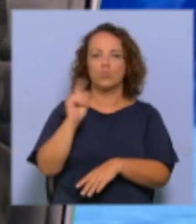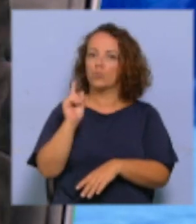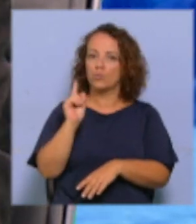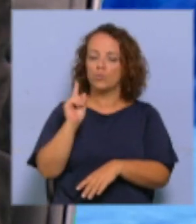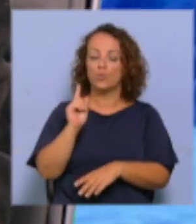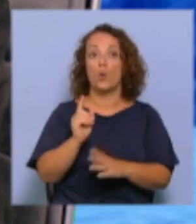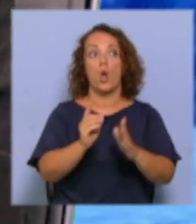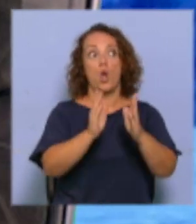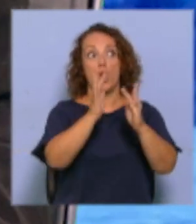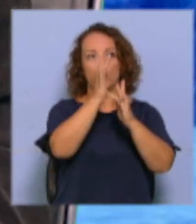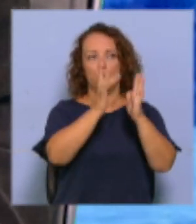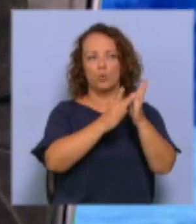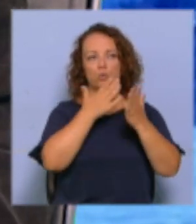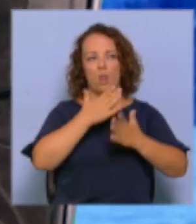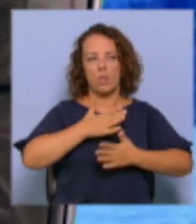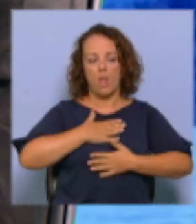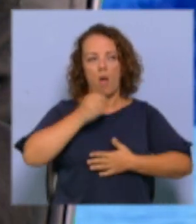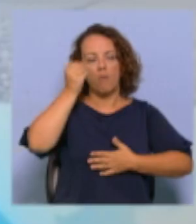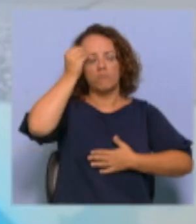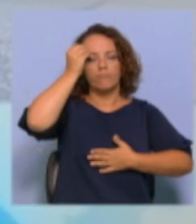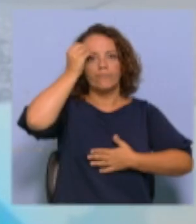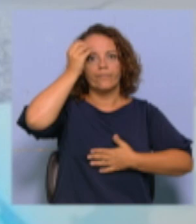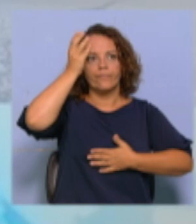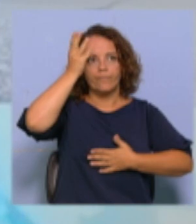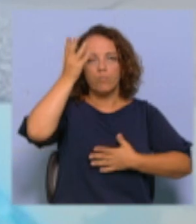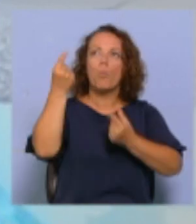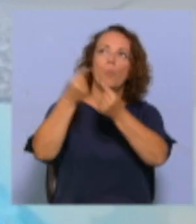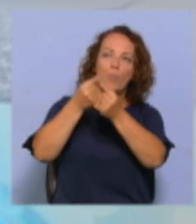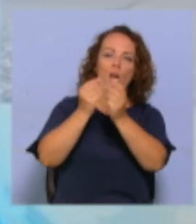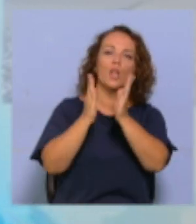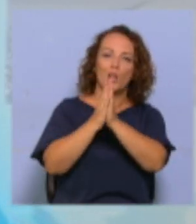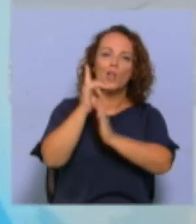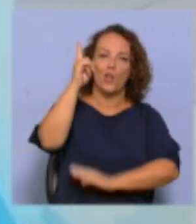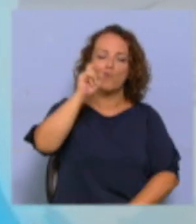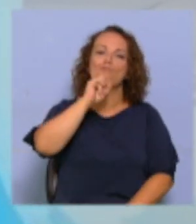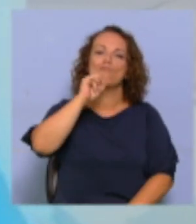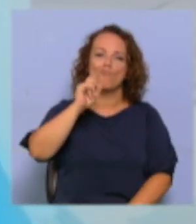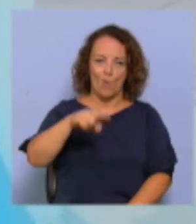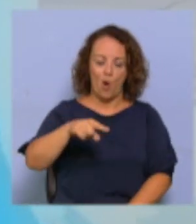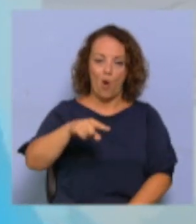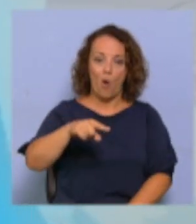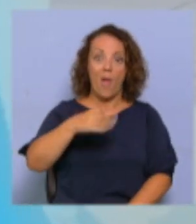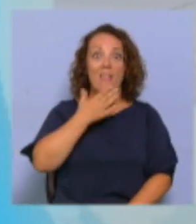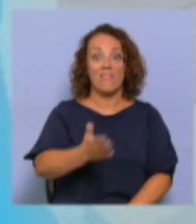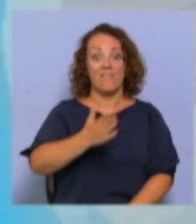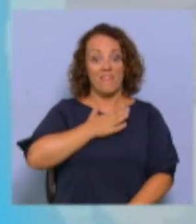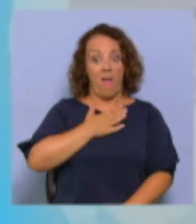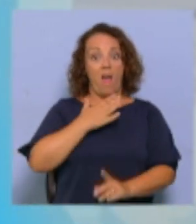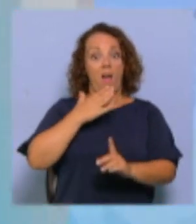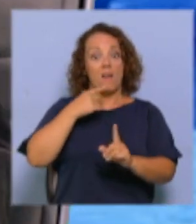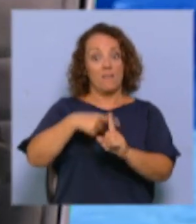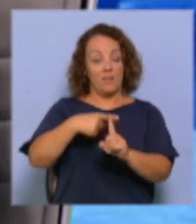de Deus. E a recompensa é sempre a mesma? E a recompensa não depende de mim, daquilo que eu